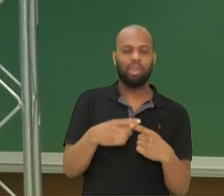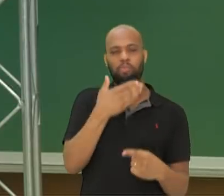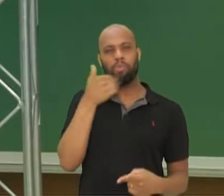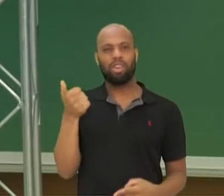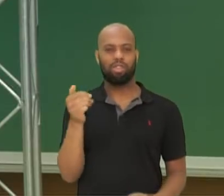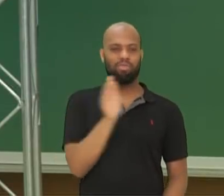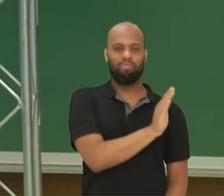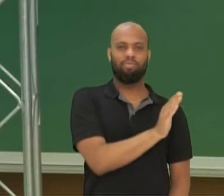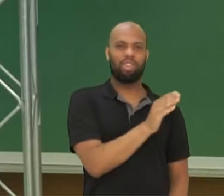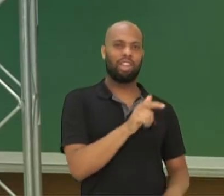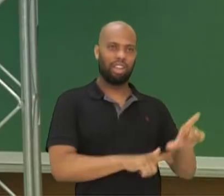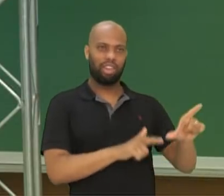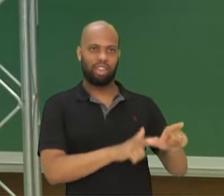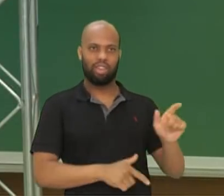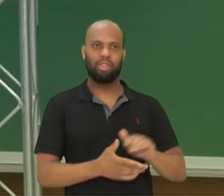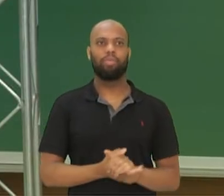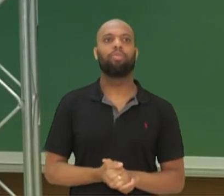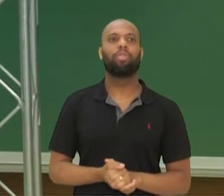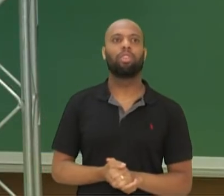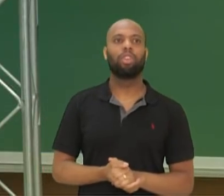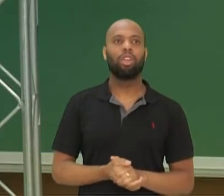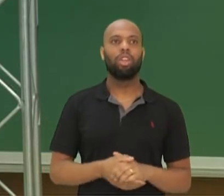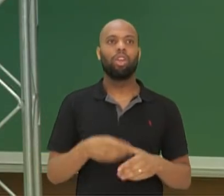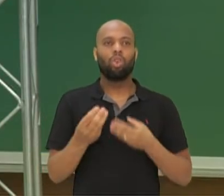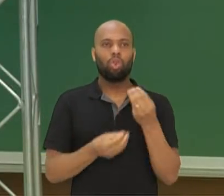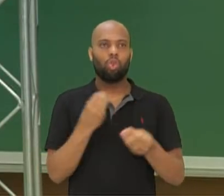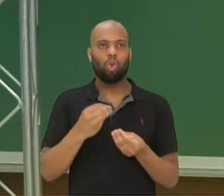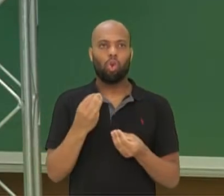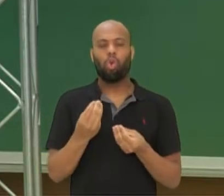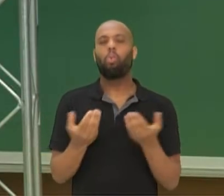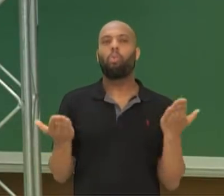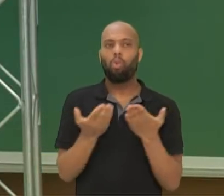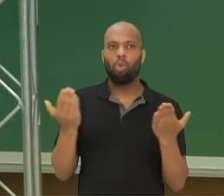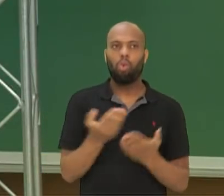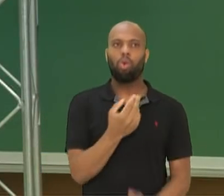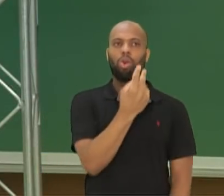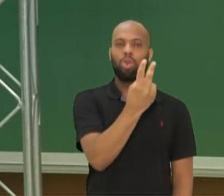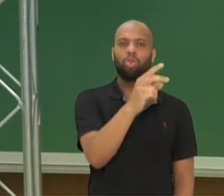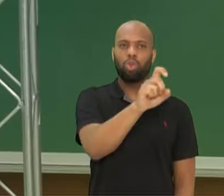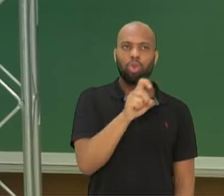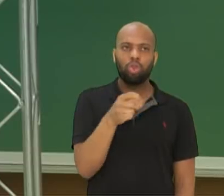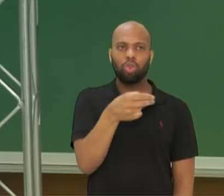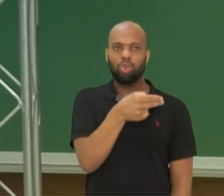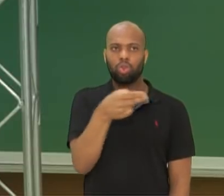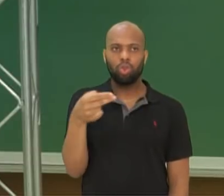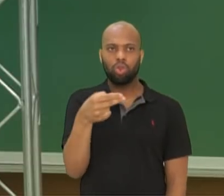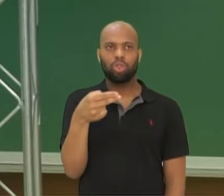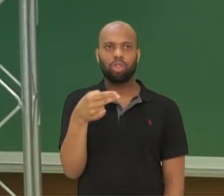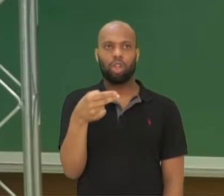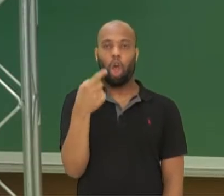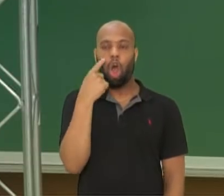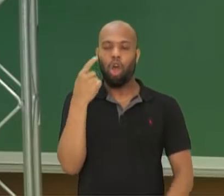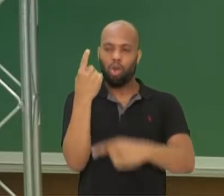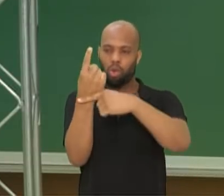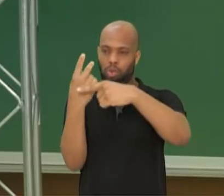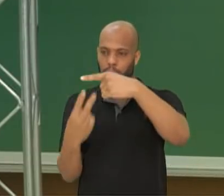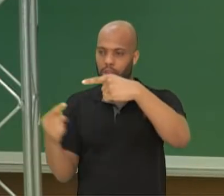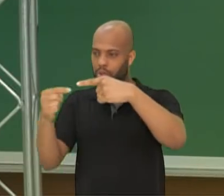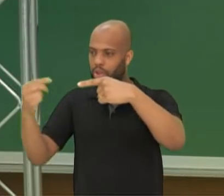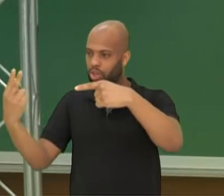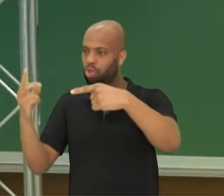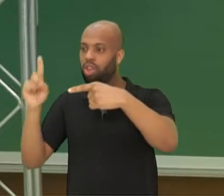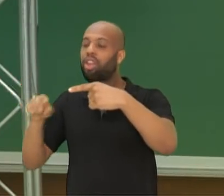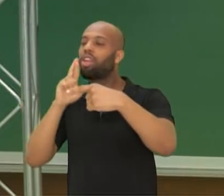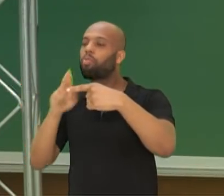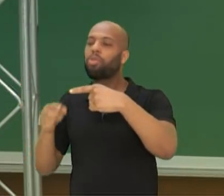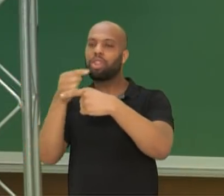direito, né? Fica com ela do lado esquerdo. Então fica meio menos 2, e aí meio menos 2 são 3 meios, né?